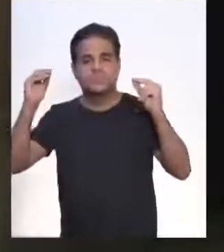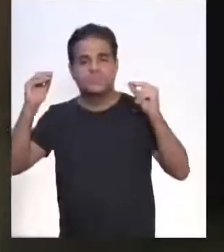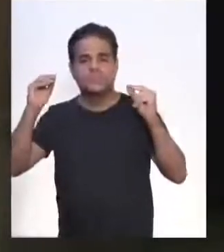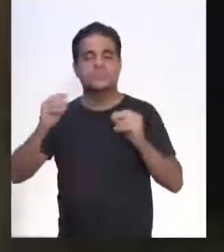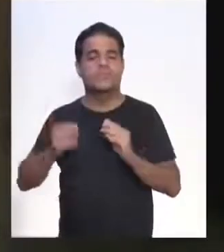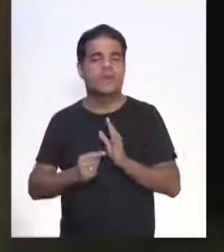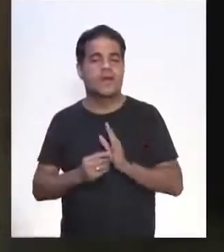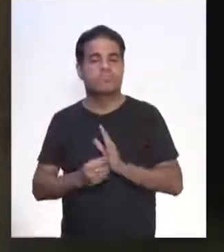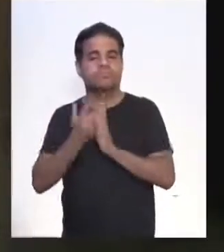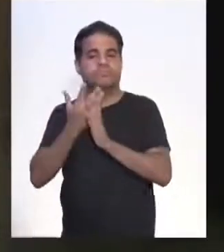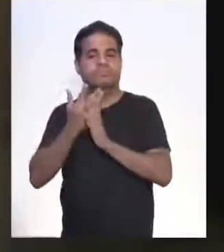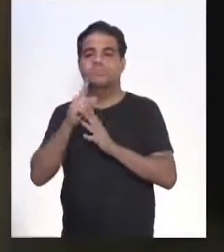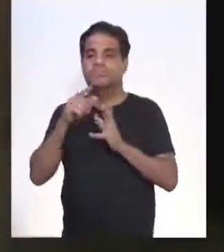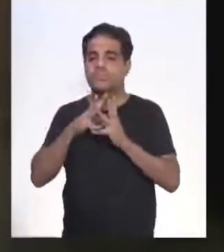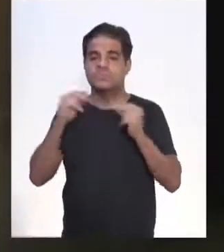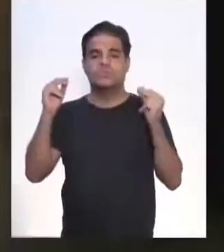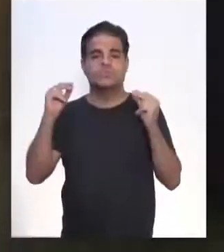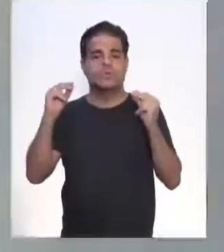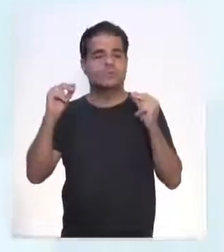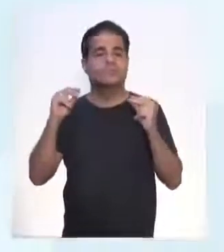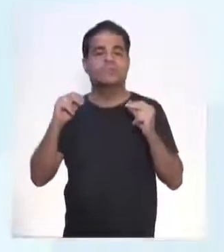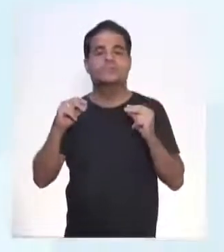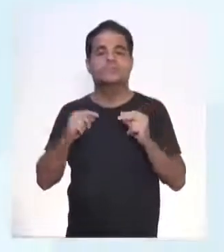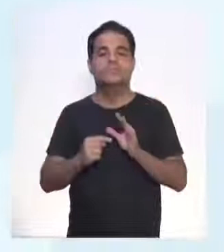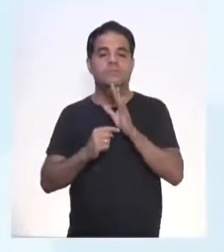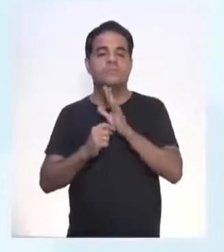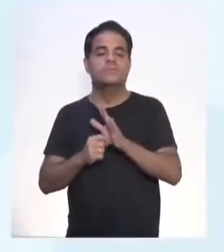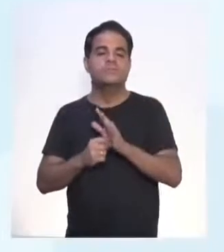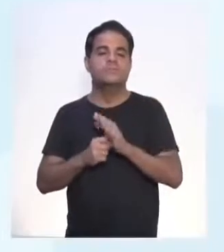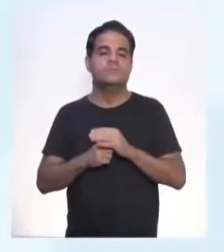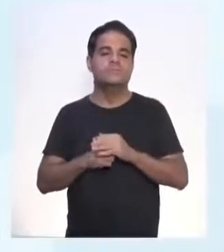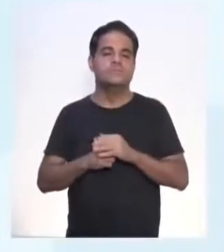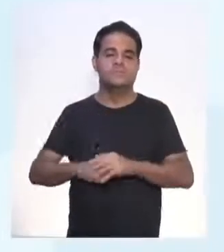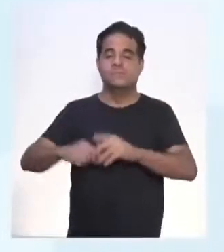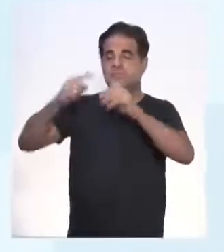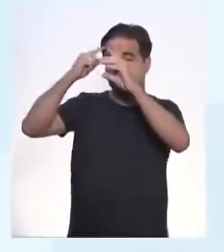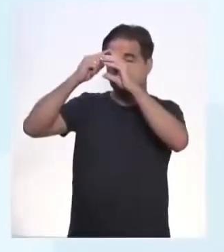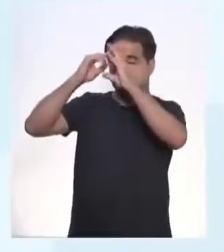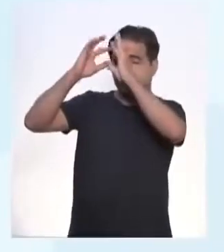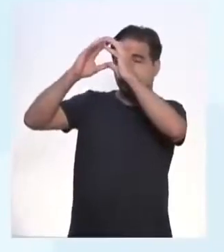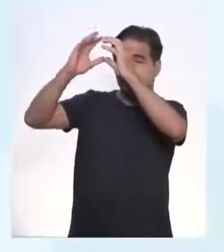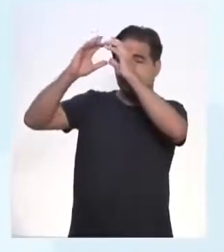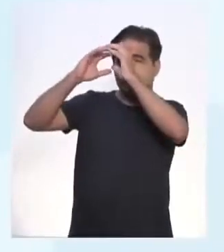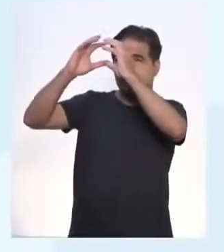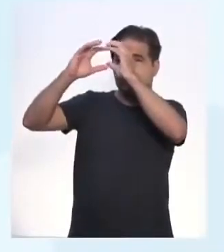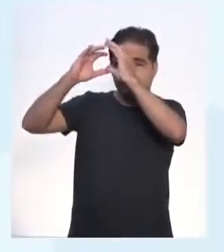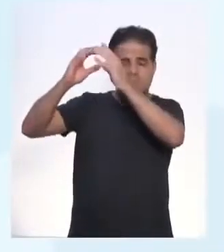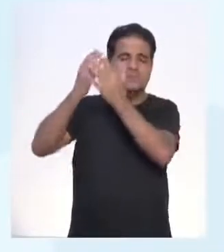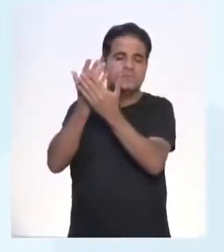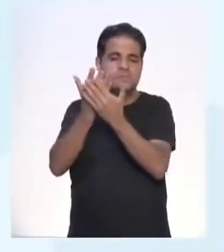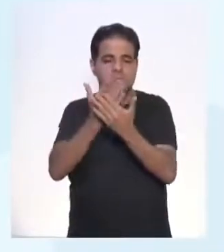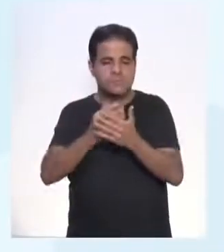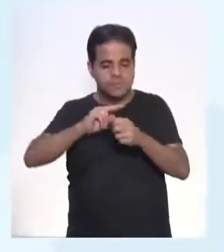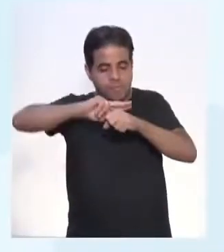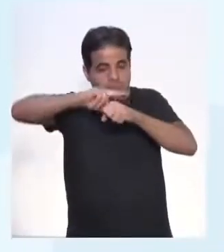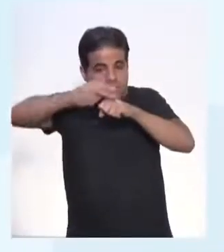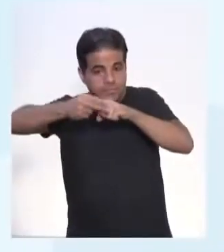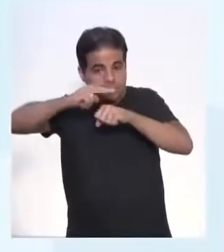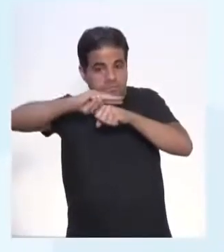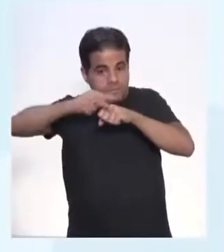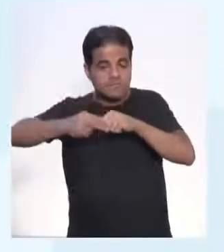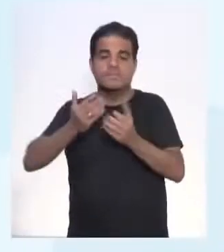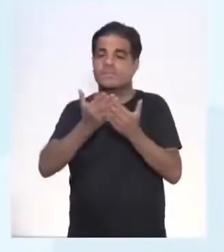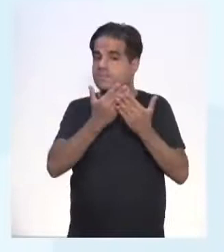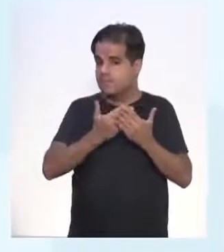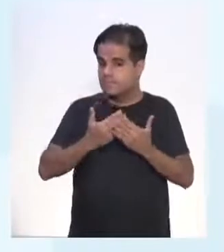porque, vejam aí na tela, o cérebro hoje, né, com os estudos de neurologia, neurociência, a gente